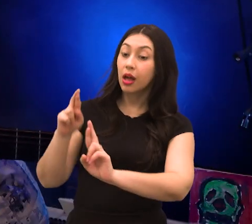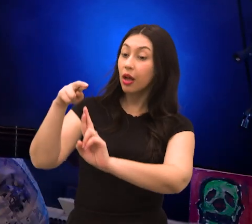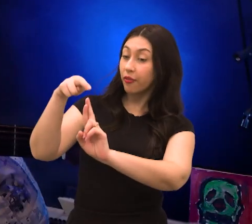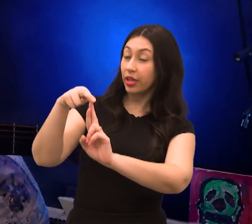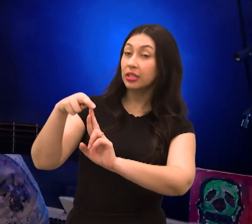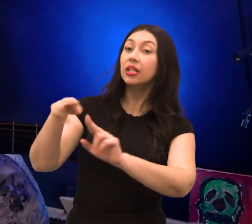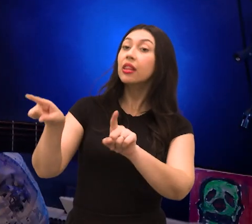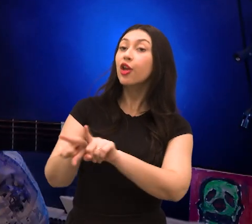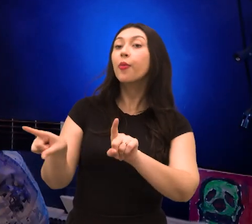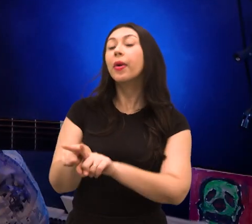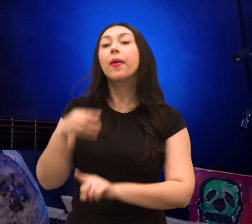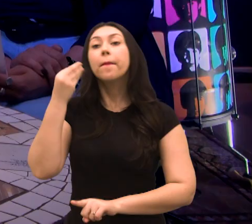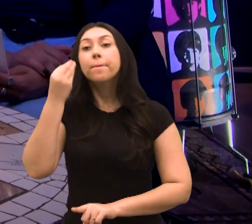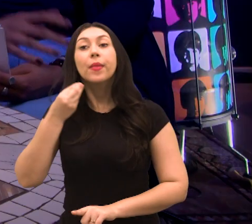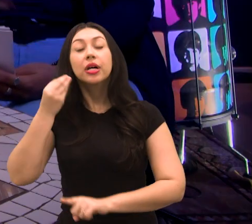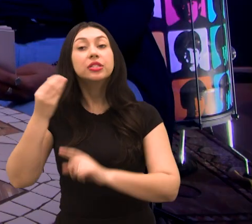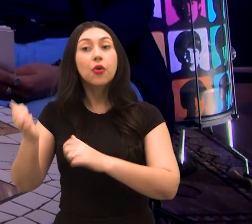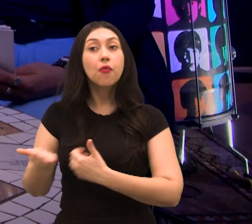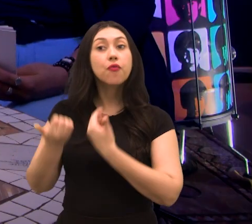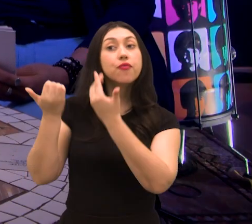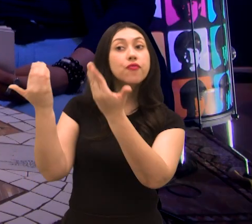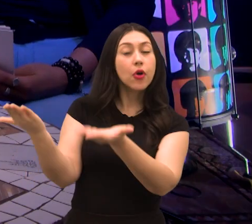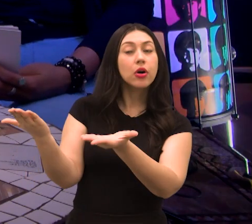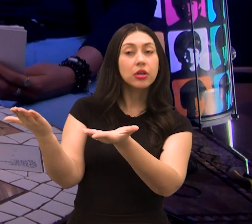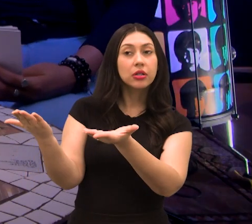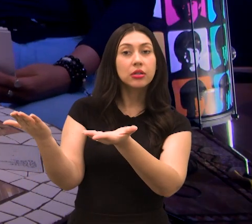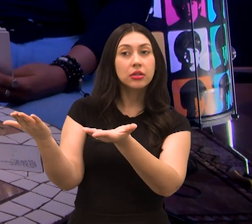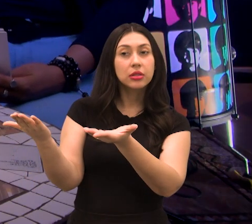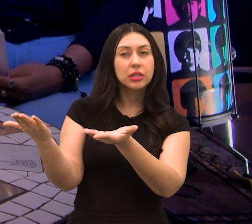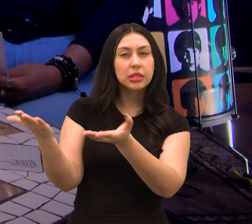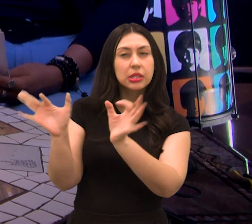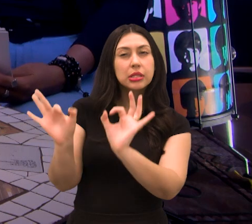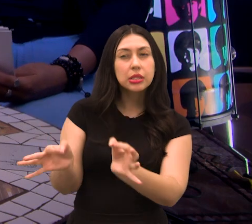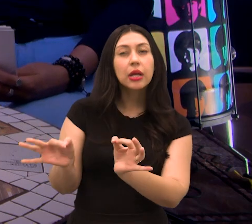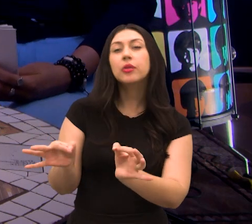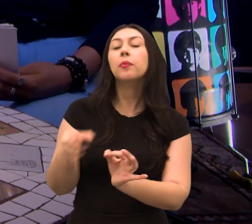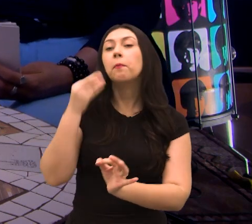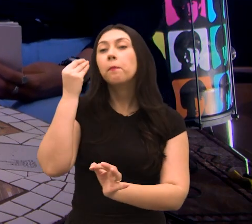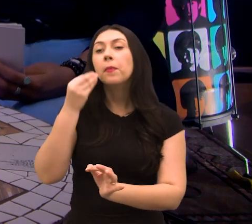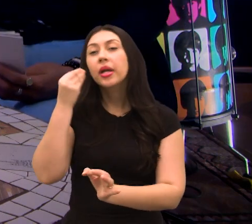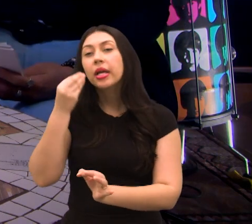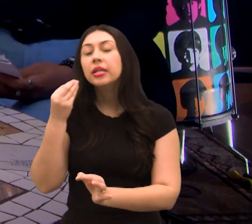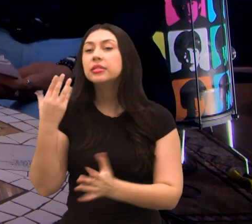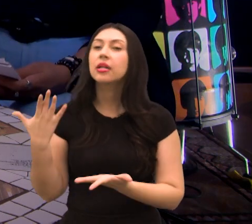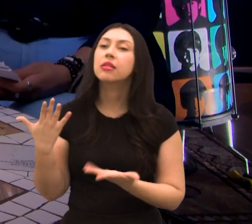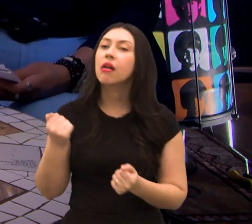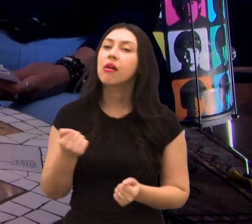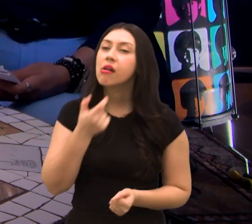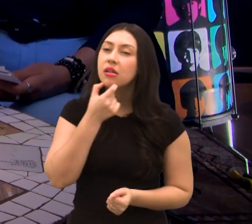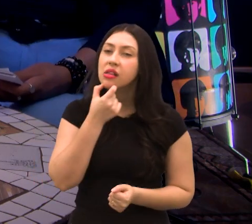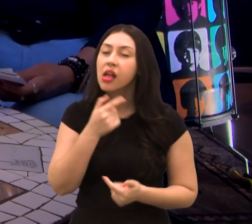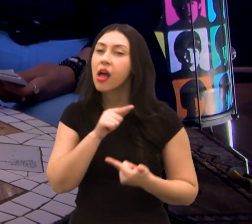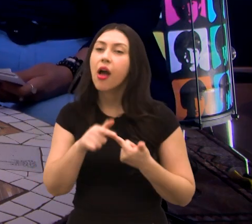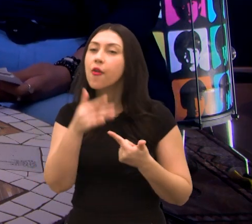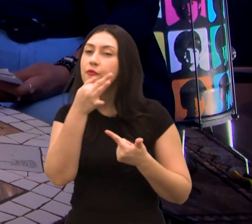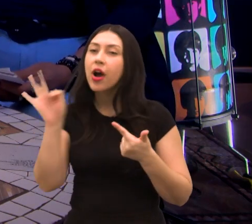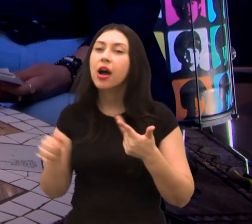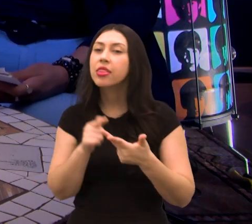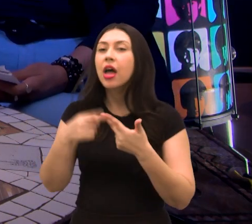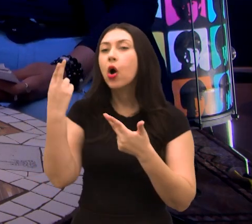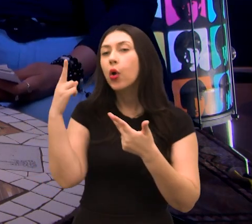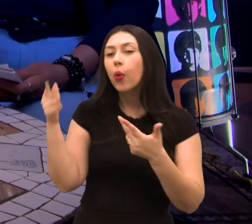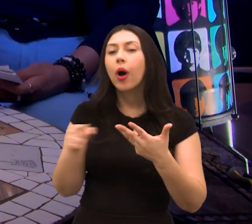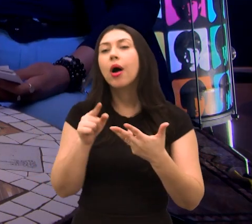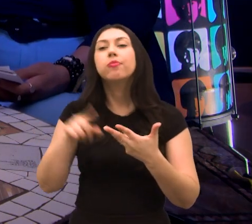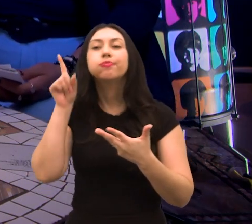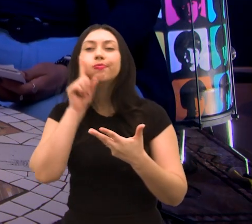além das suas referências musicais, você teve uma experiência fora daqui, né? Como eu disse também, você teve essa experiência na Inglaterra, na